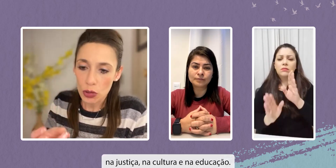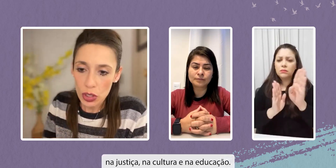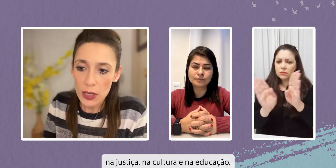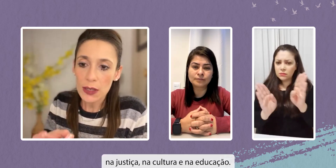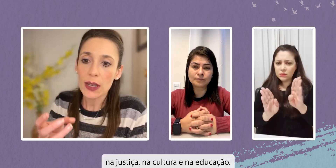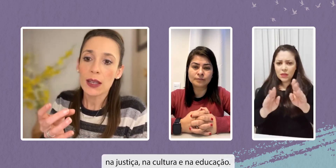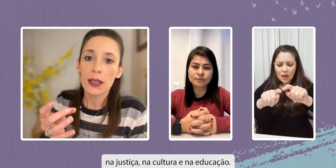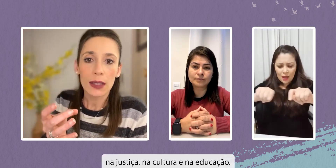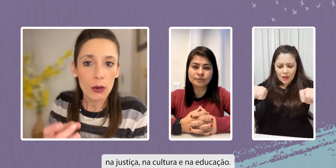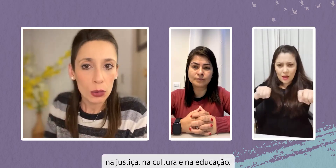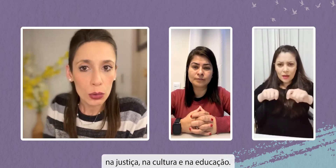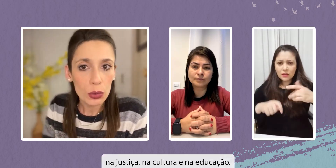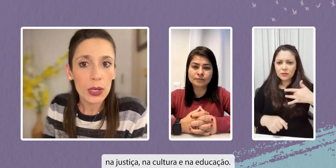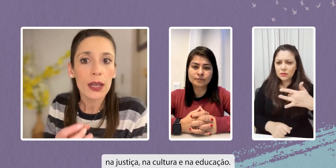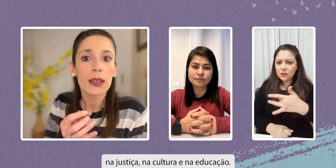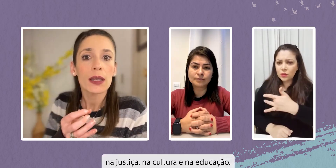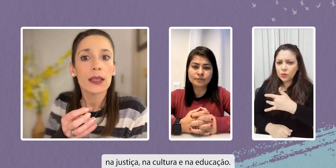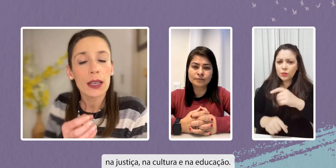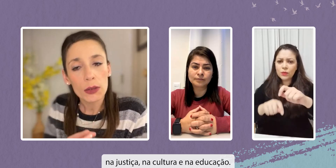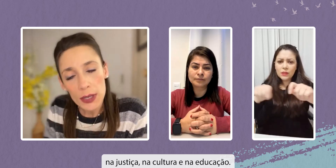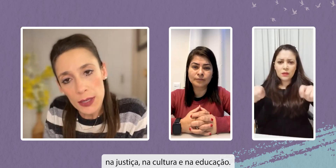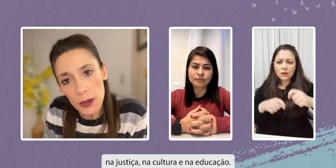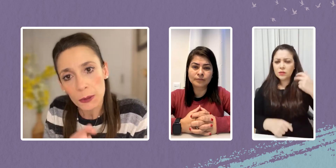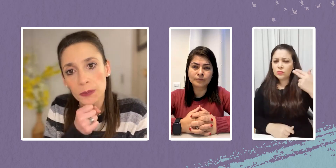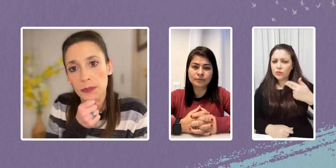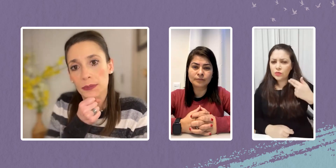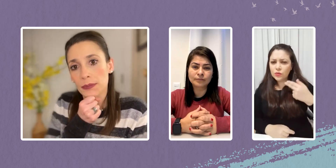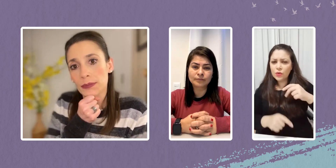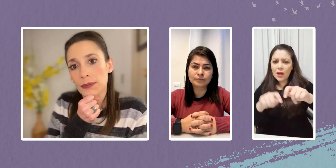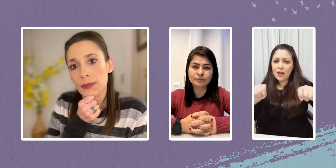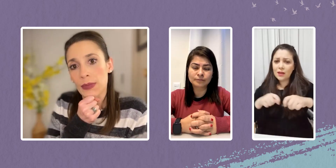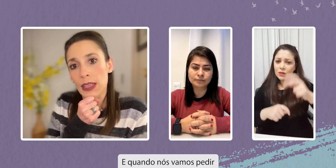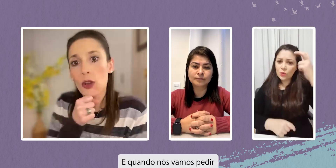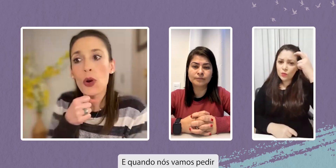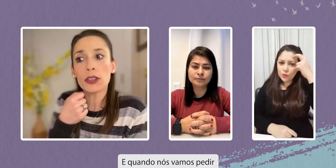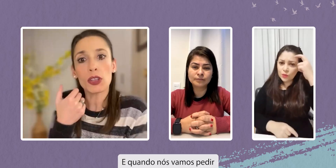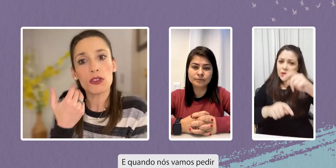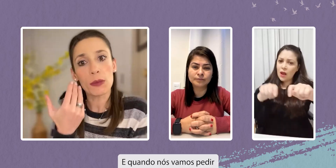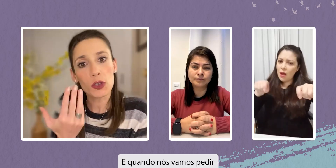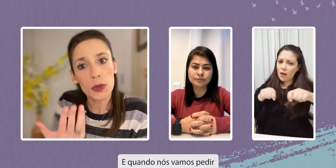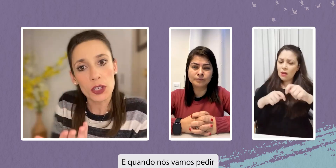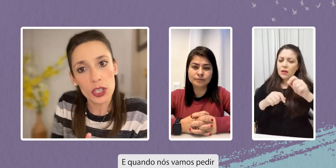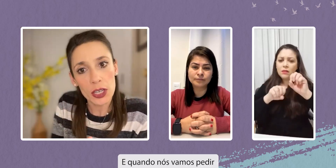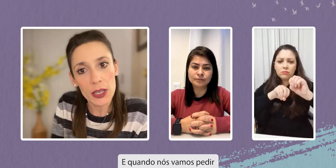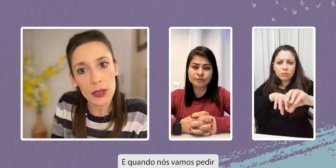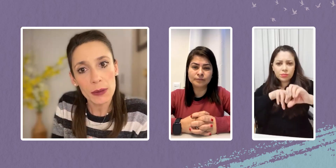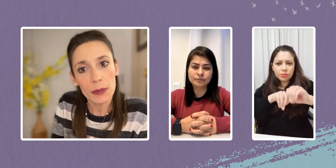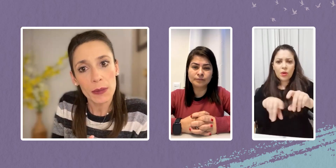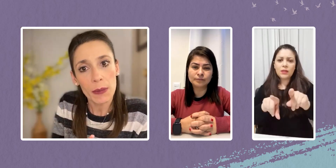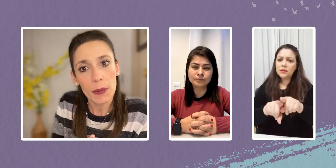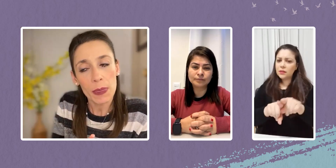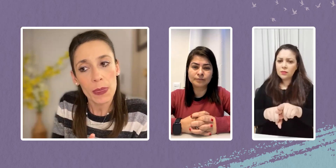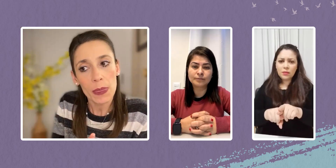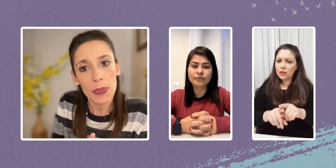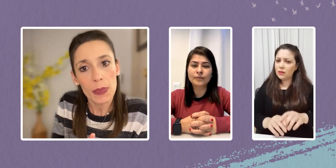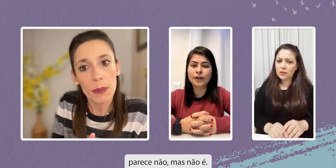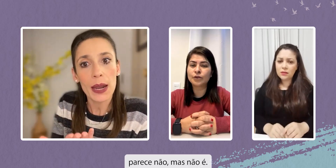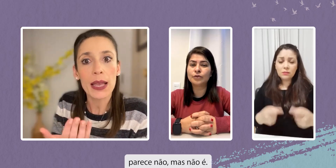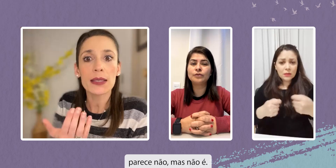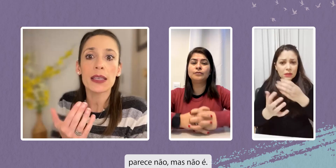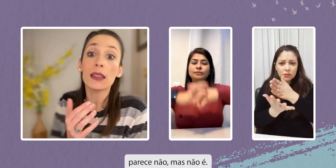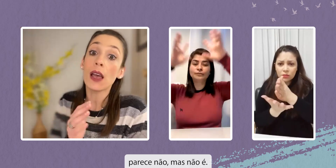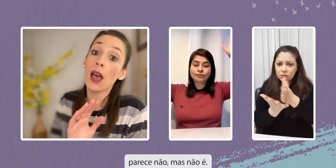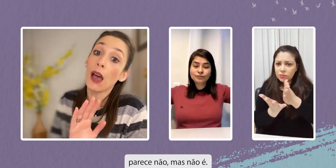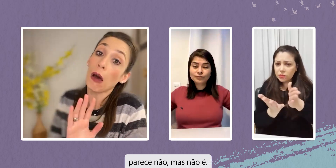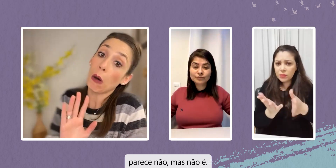na justiça, na cultura e na educação. E quando nós vamos pedir,